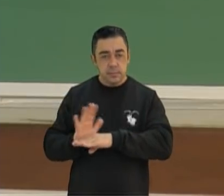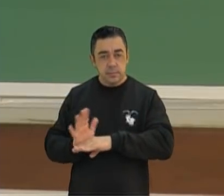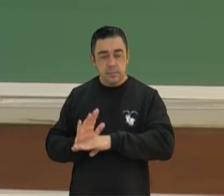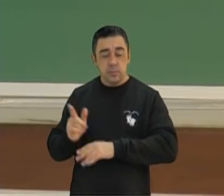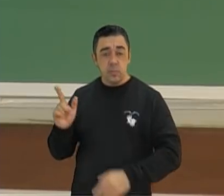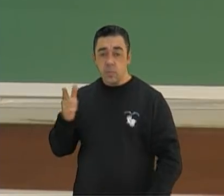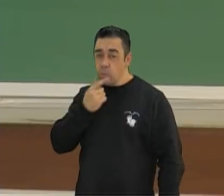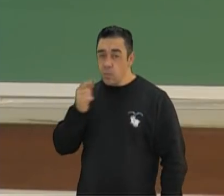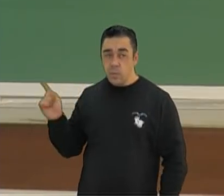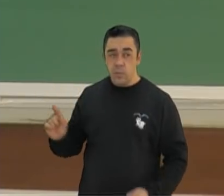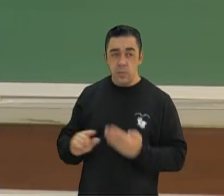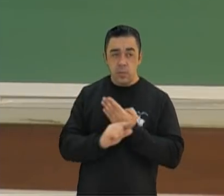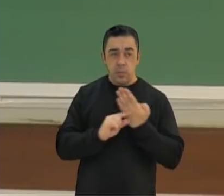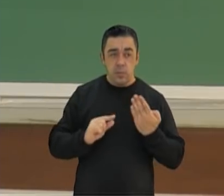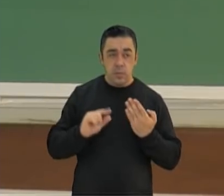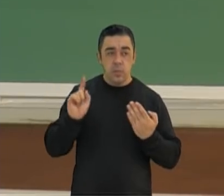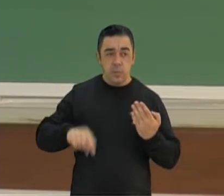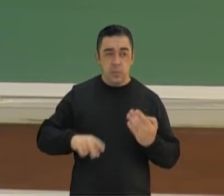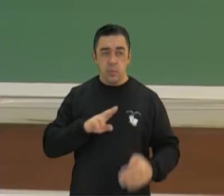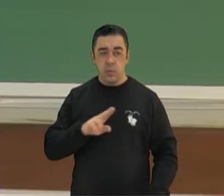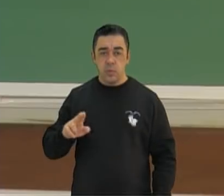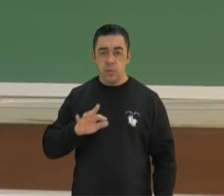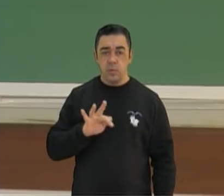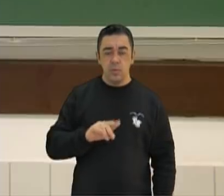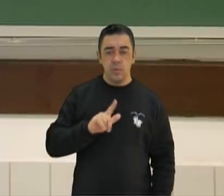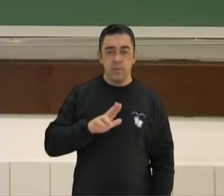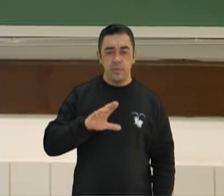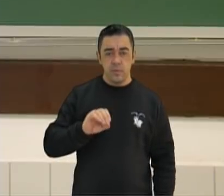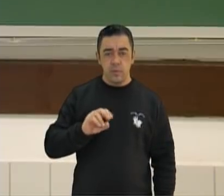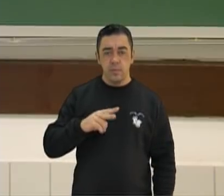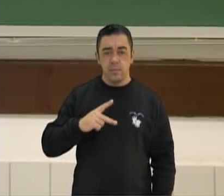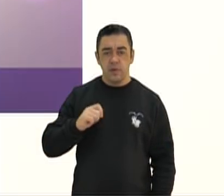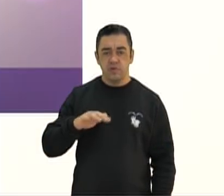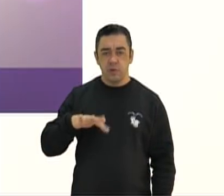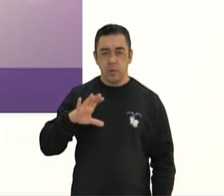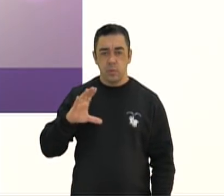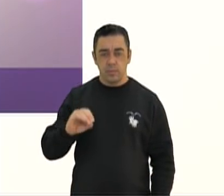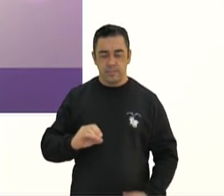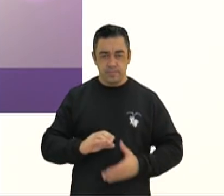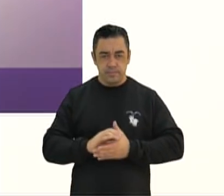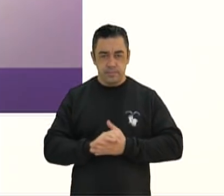que acabamos de ler. O nome dele é Fúvio Pacheco.